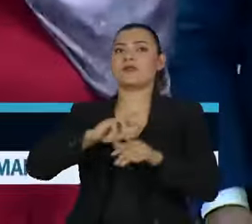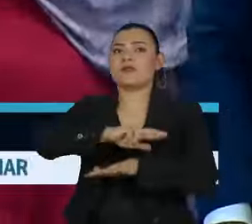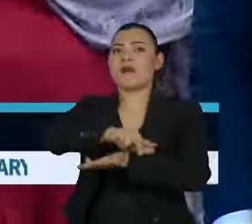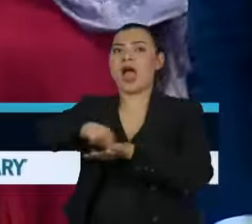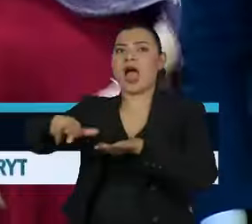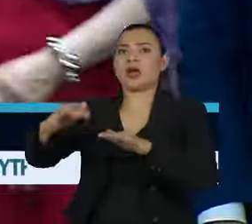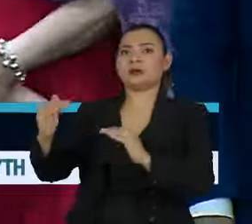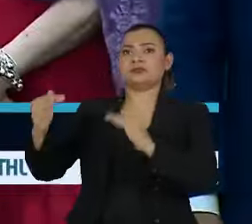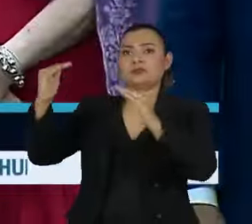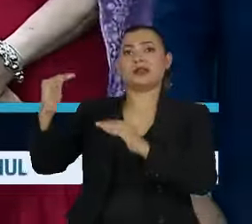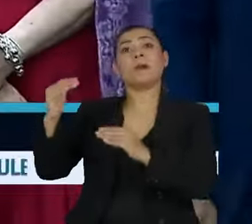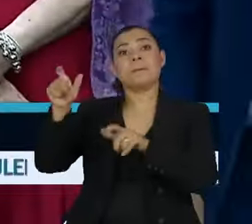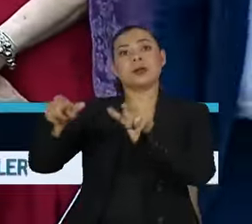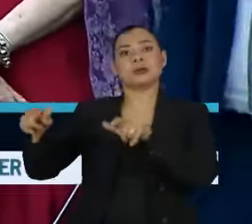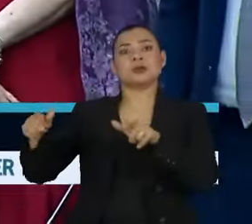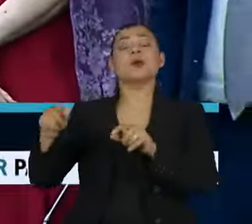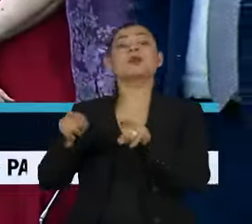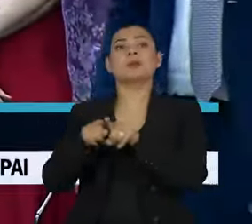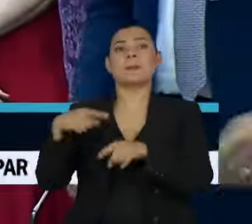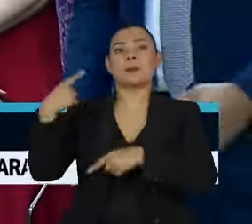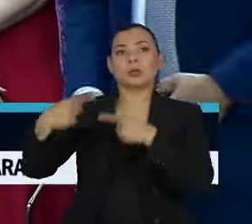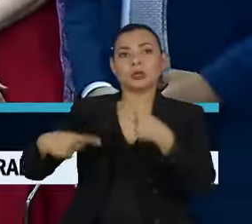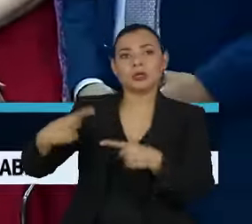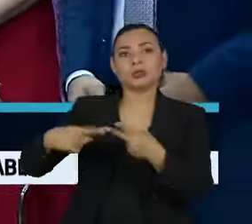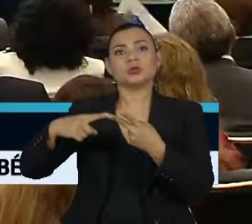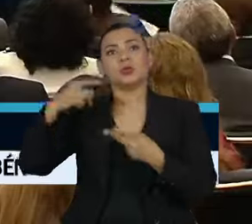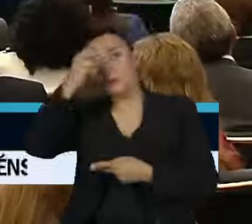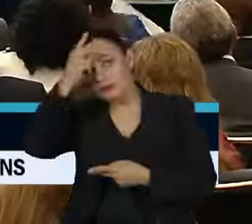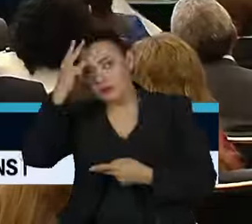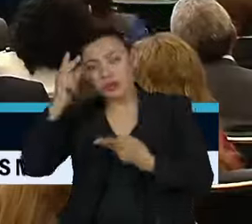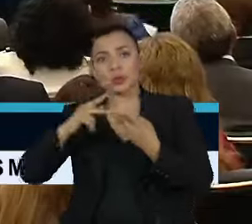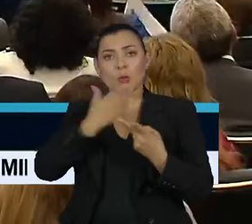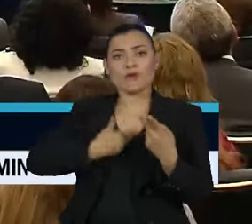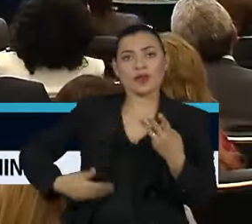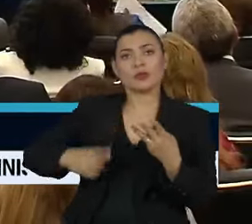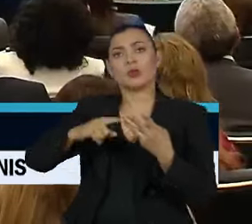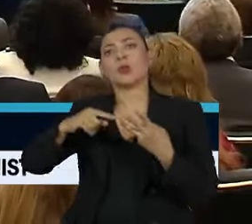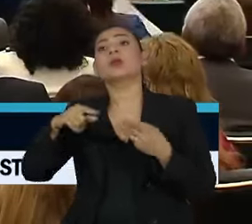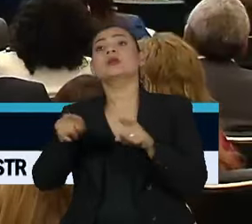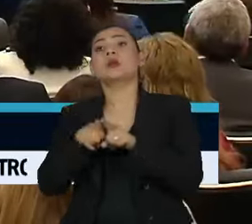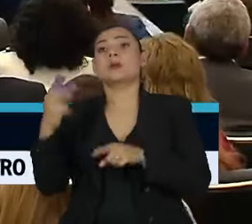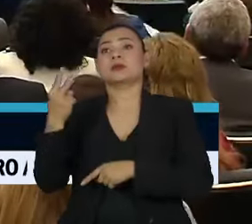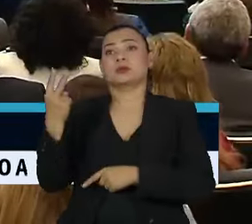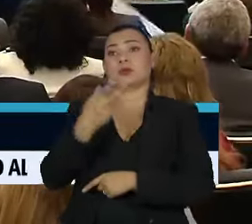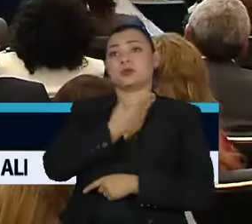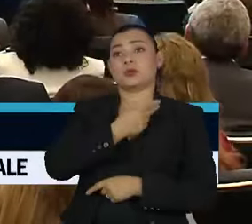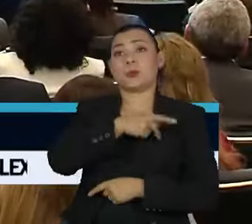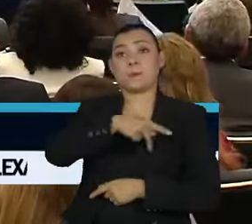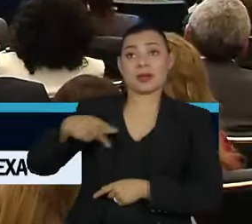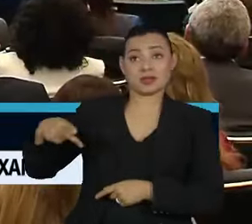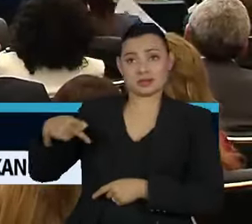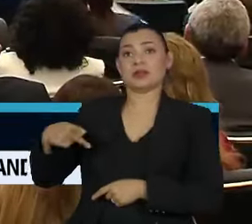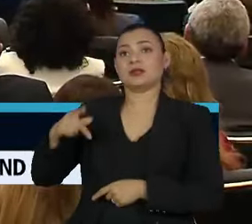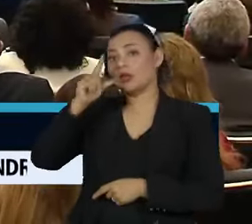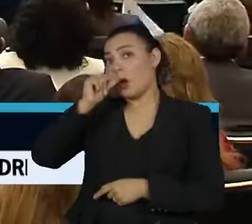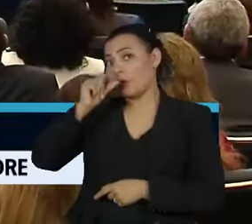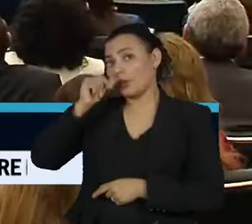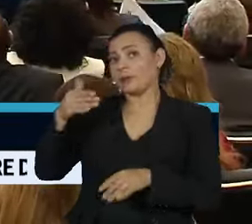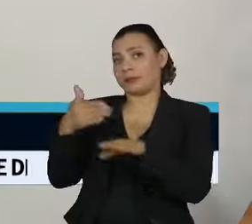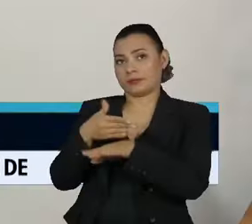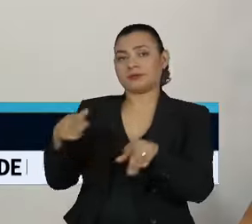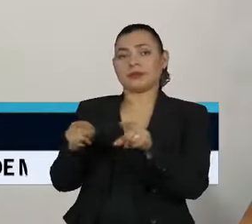diversas autoridades, incluindo parlamentares, prefeitos, governadores e o vice-presidente da República, Geraldo